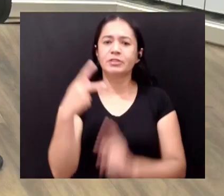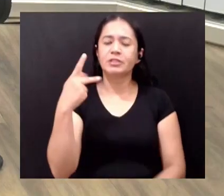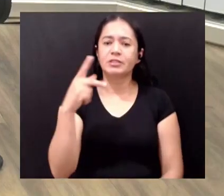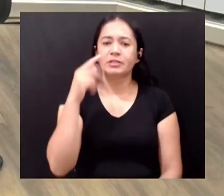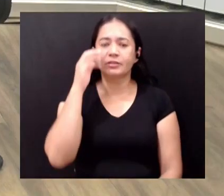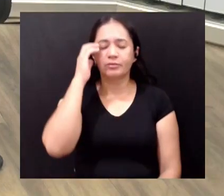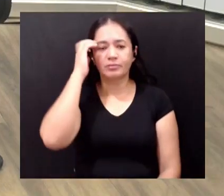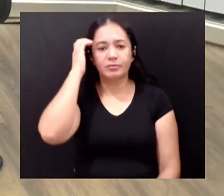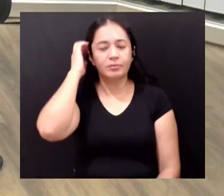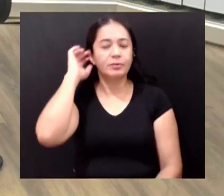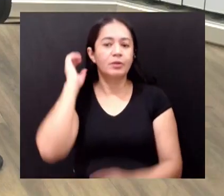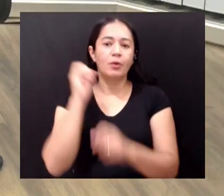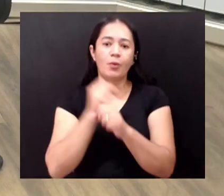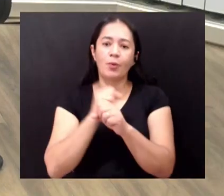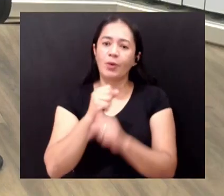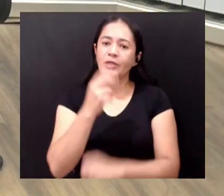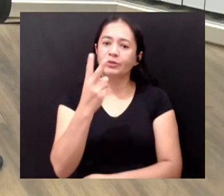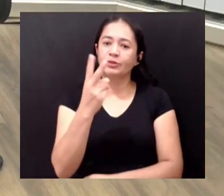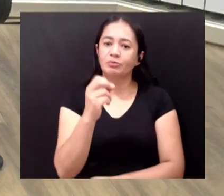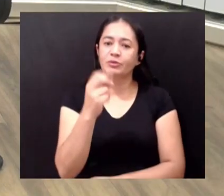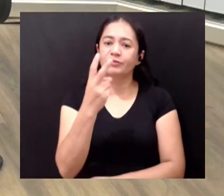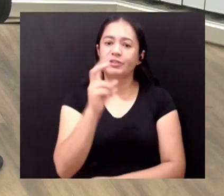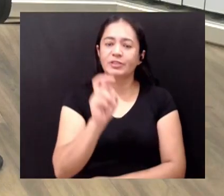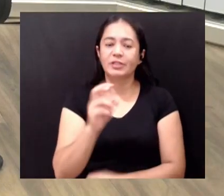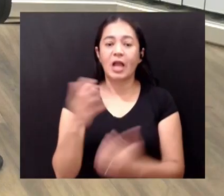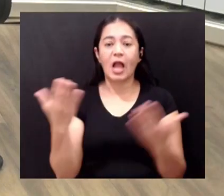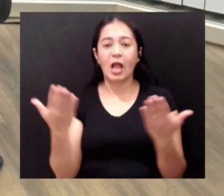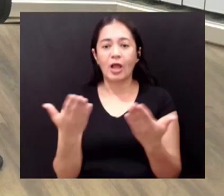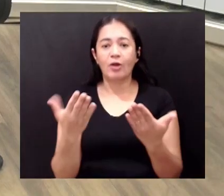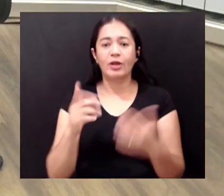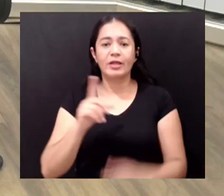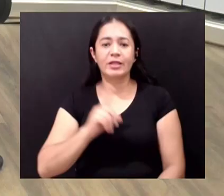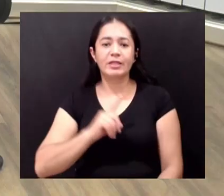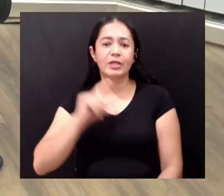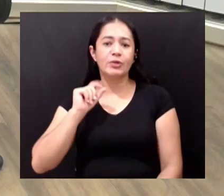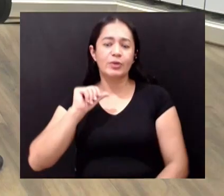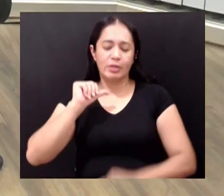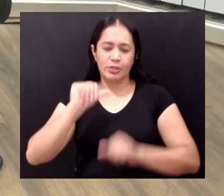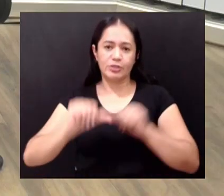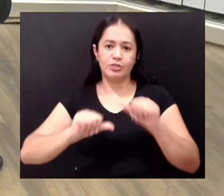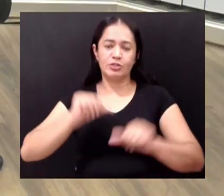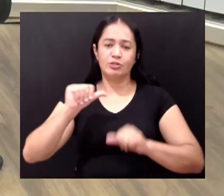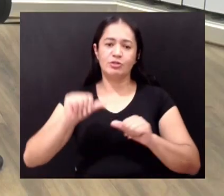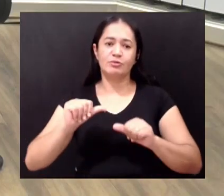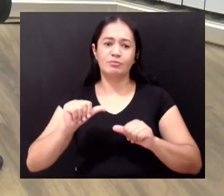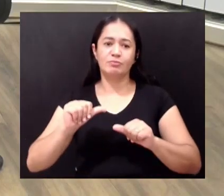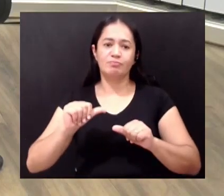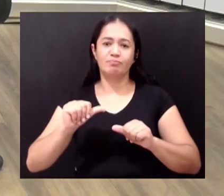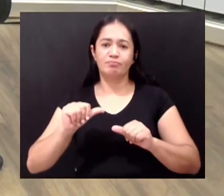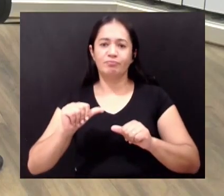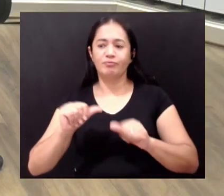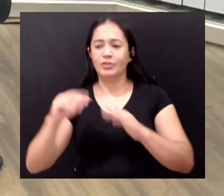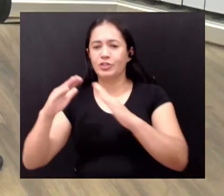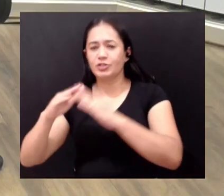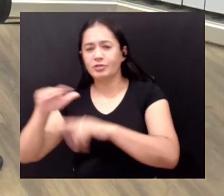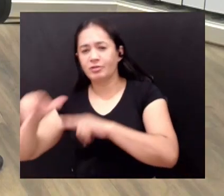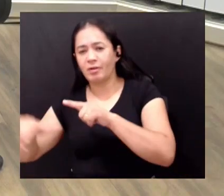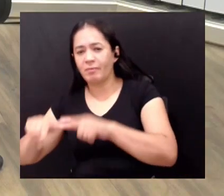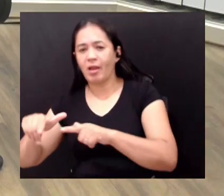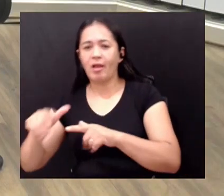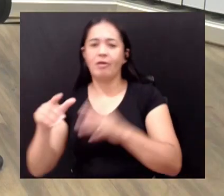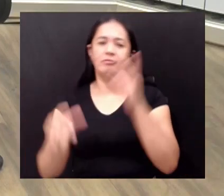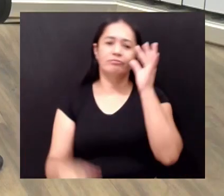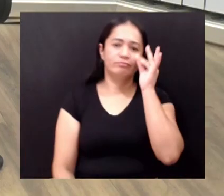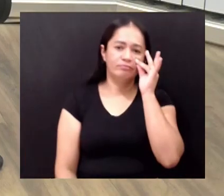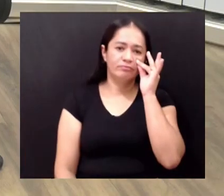2025, o que tem aí de mudança para acontecer, essa questão aí de home office, presencial, qual deve